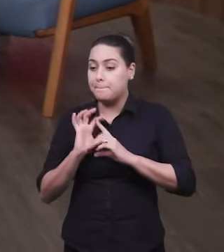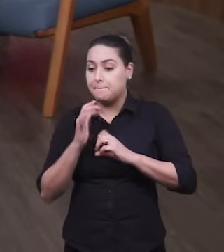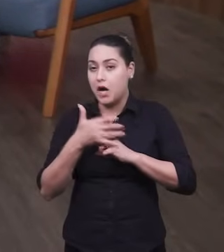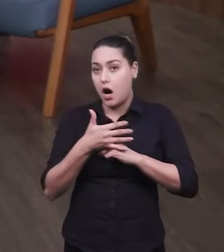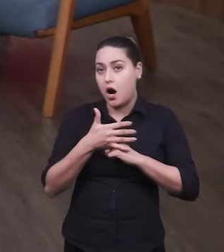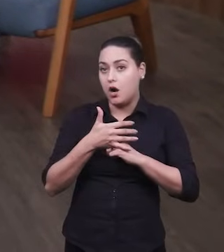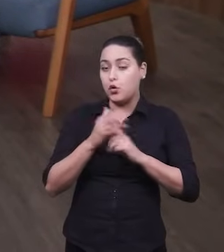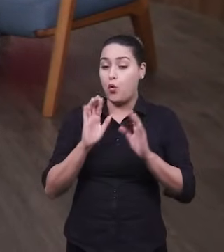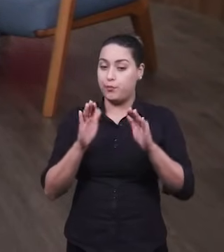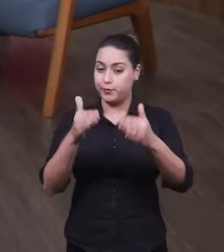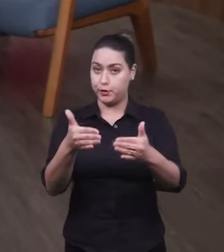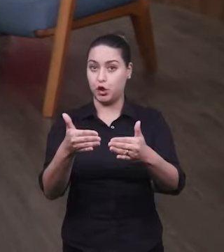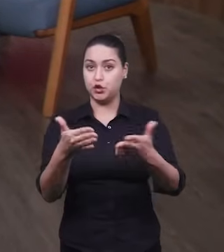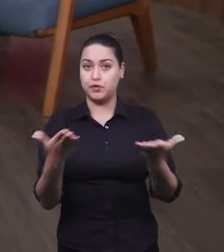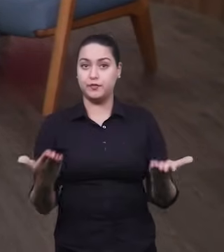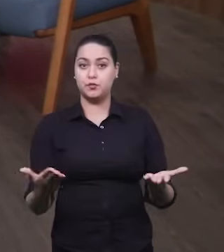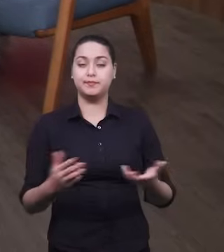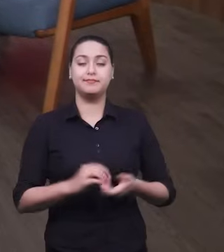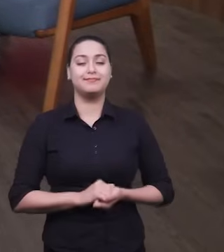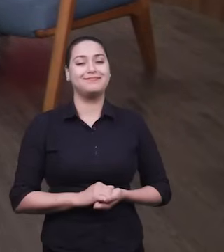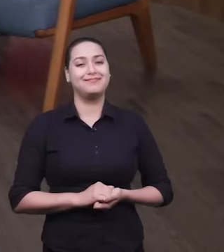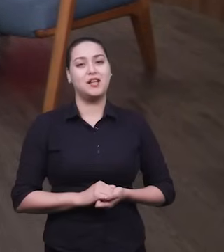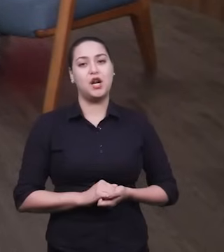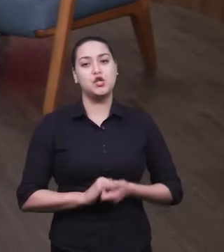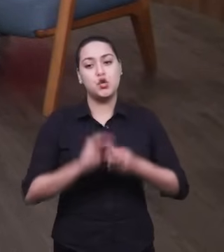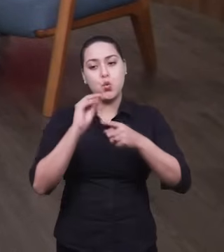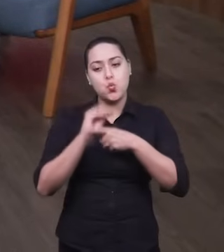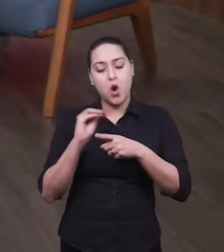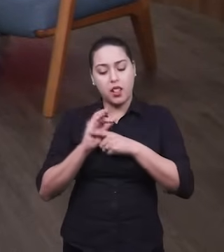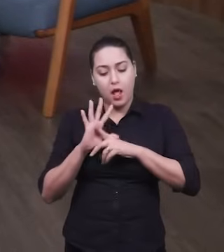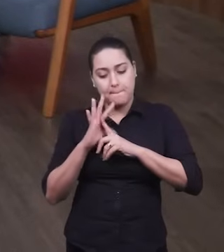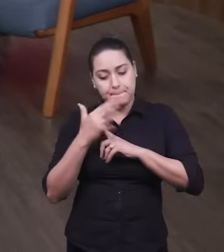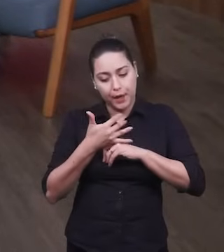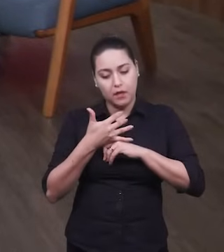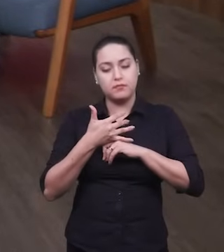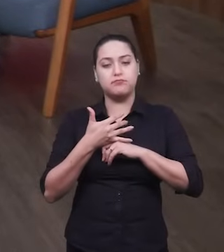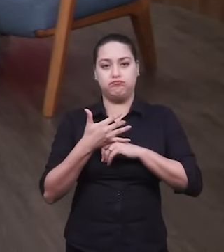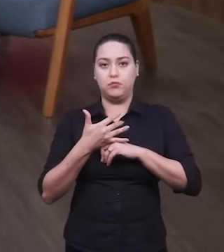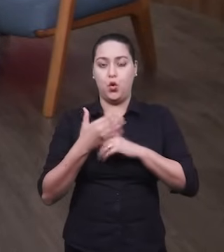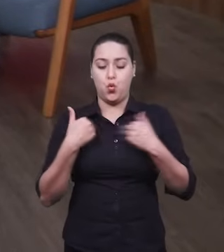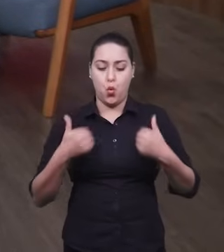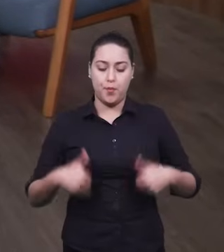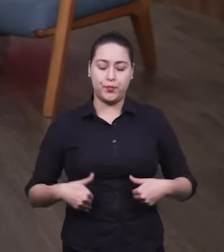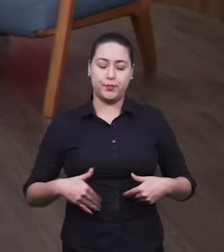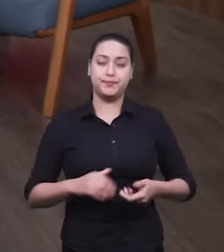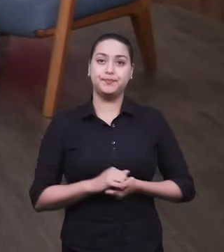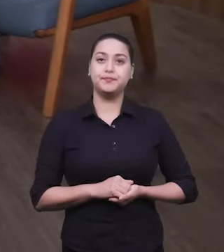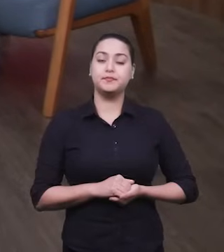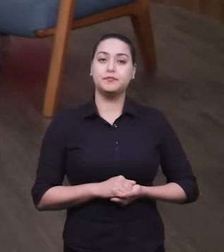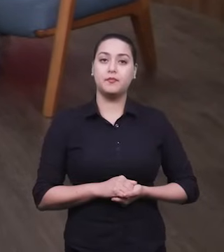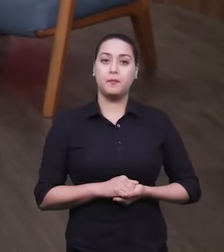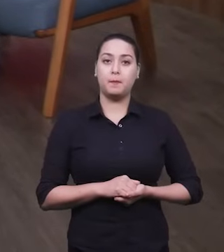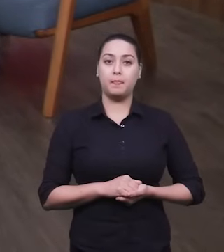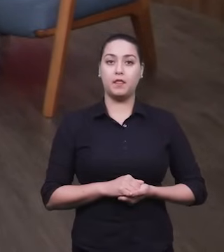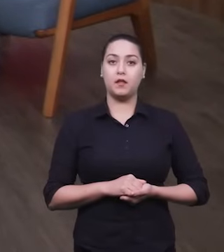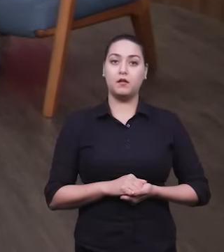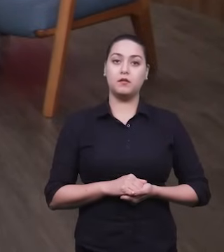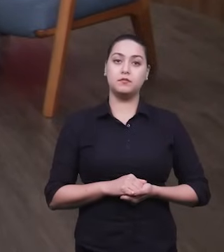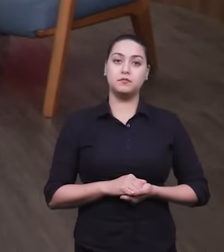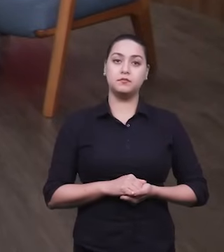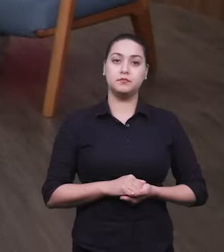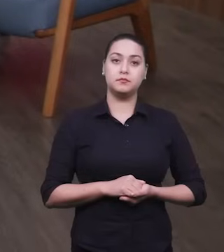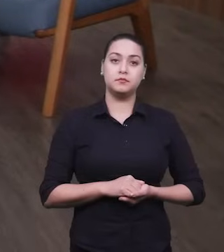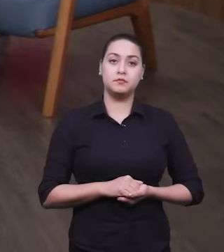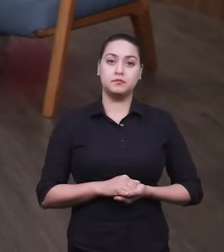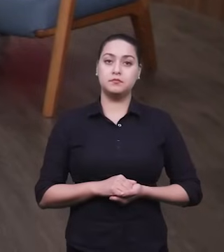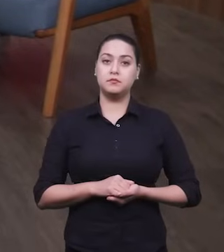Exatamente. Levaram com esse objetivo. E com esse objetivo. De ungir, exatamente, de preservar aquele corpo. Não